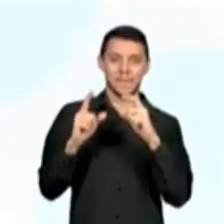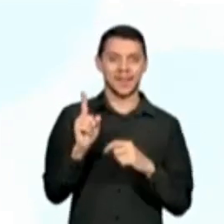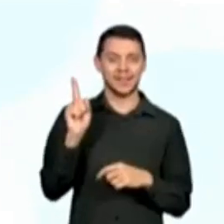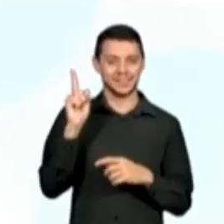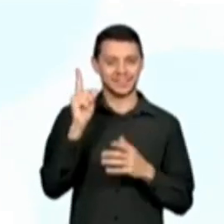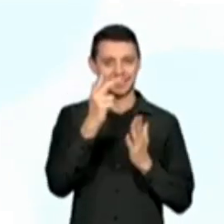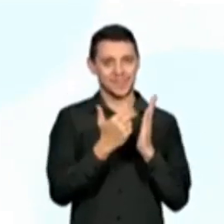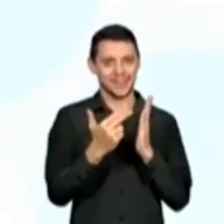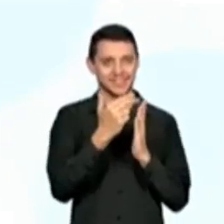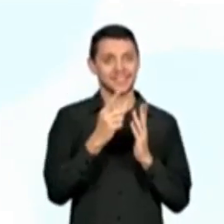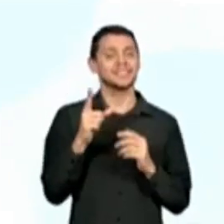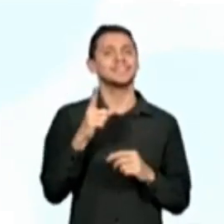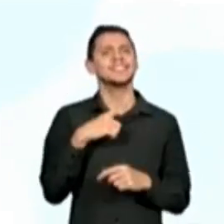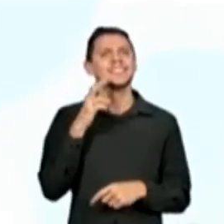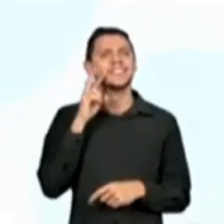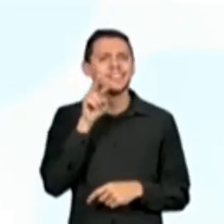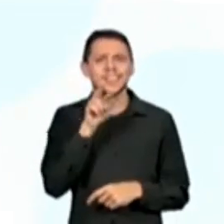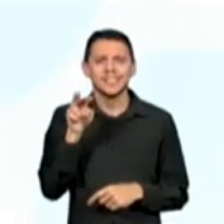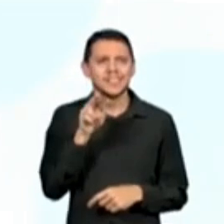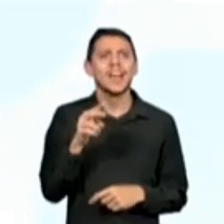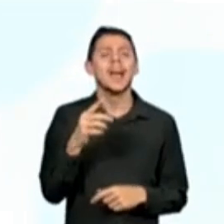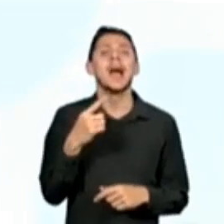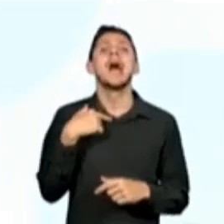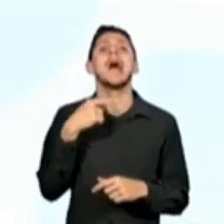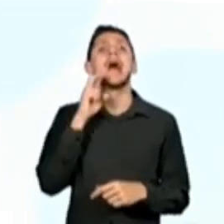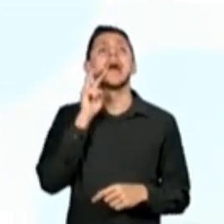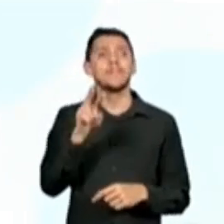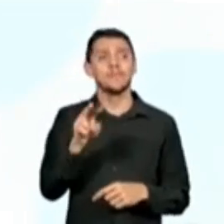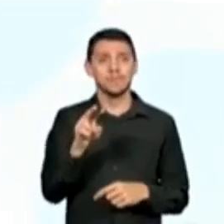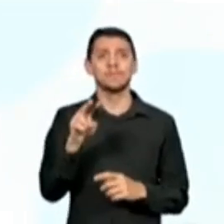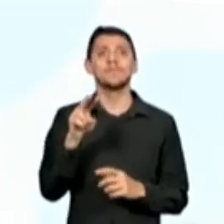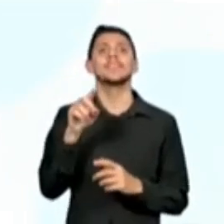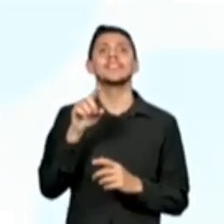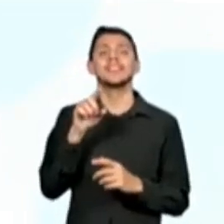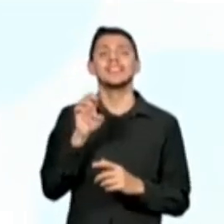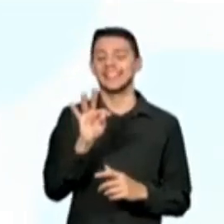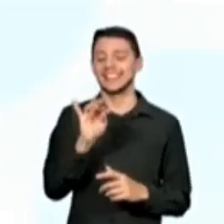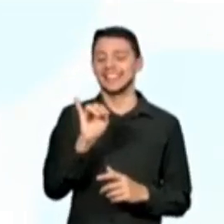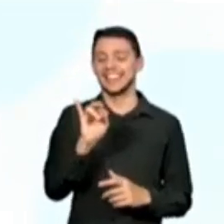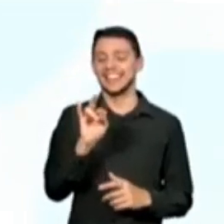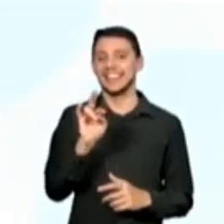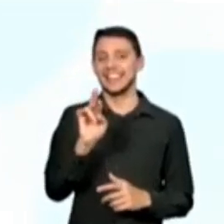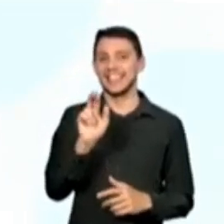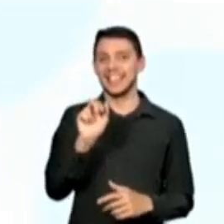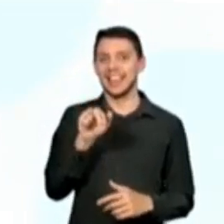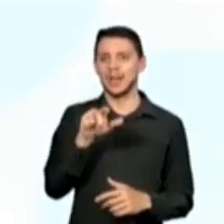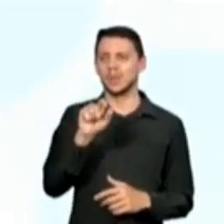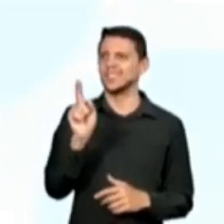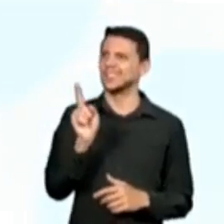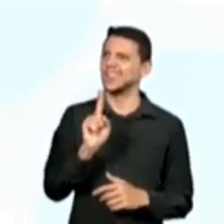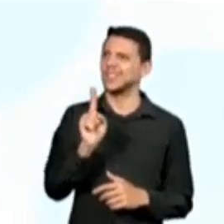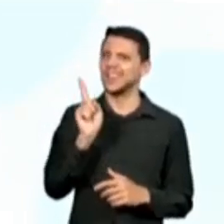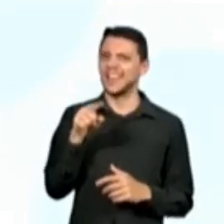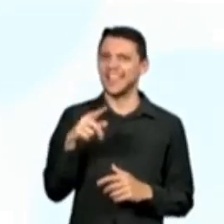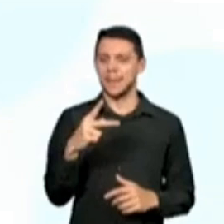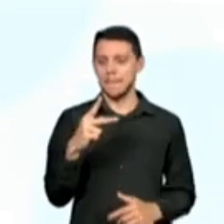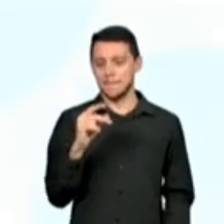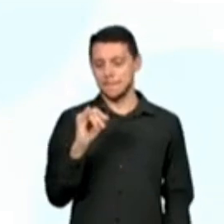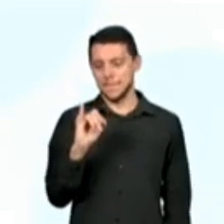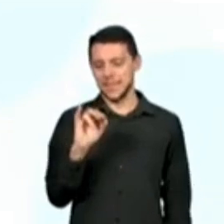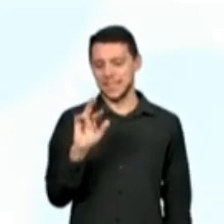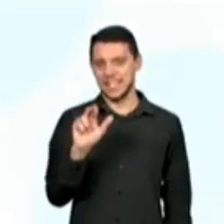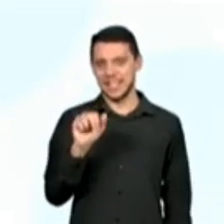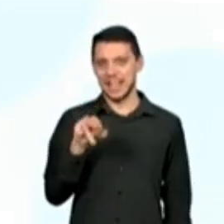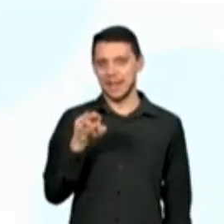eu acabei de ver o triângulo e associar ali a base, que é o que muda, o triângulo não, para uma pirâmide e um cone. Sim, porque assim,